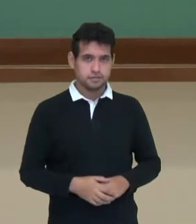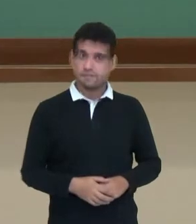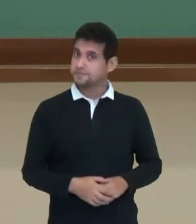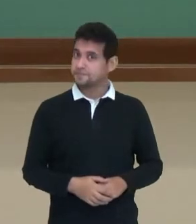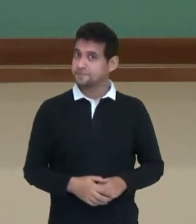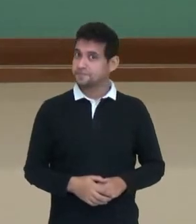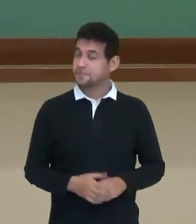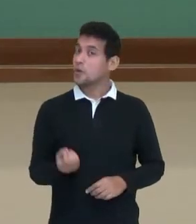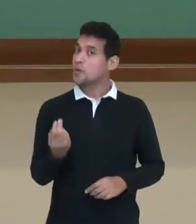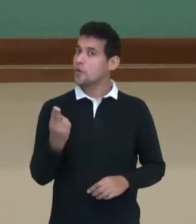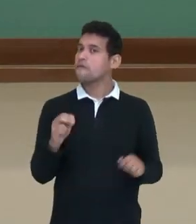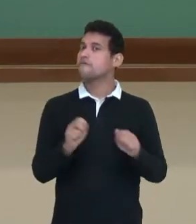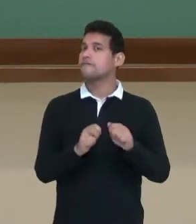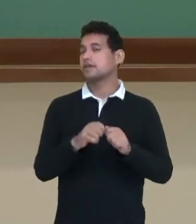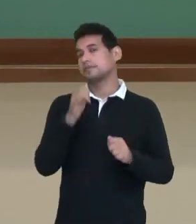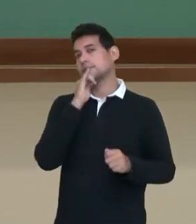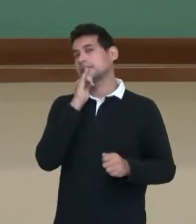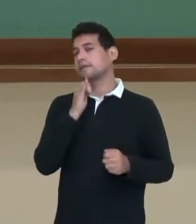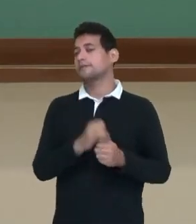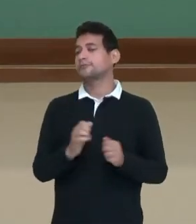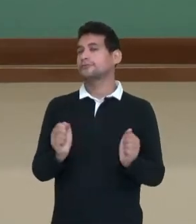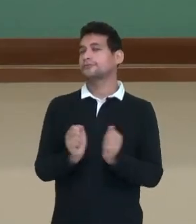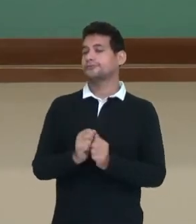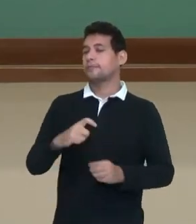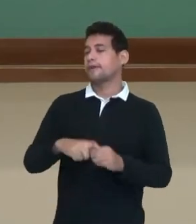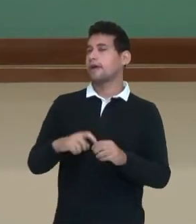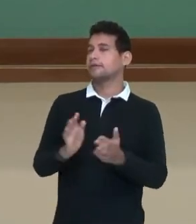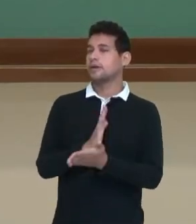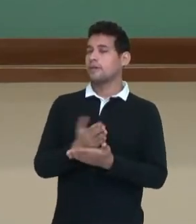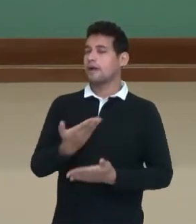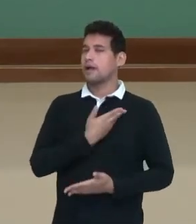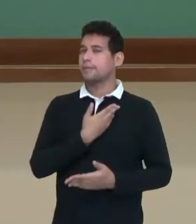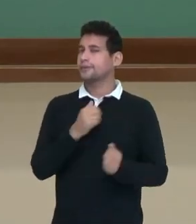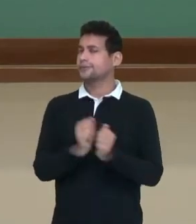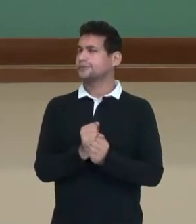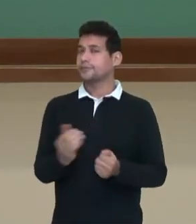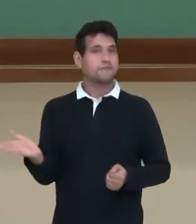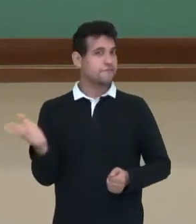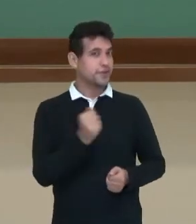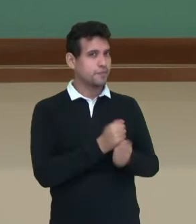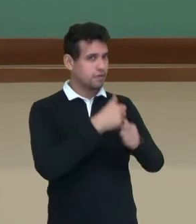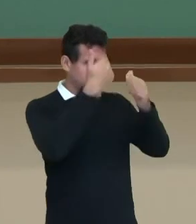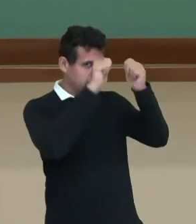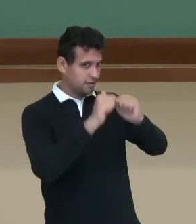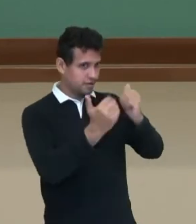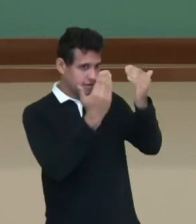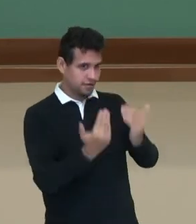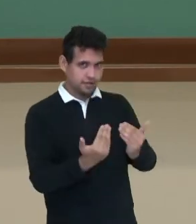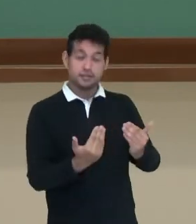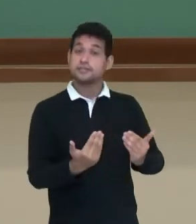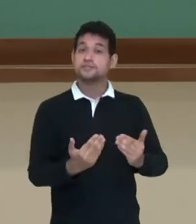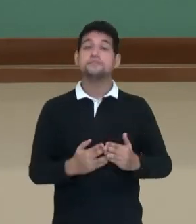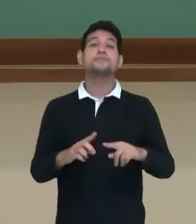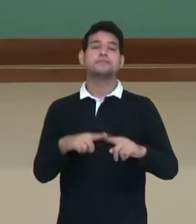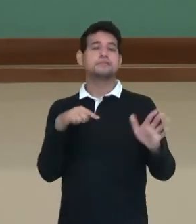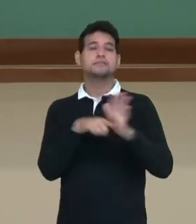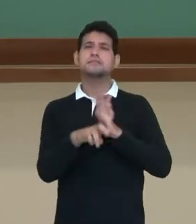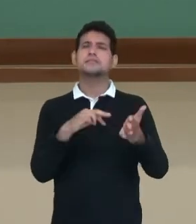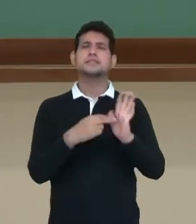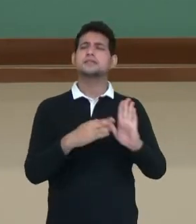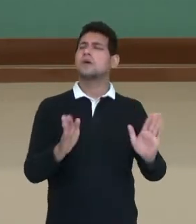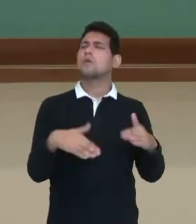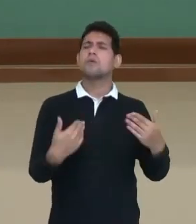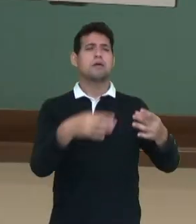Ou fez ali com a parceria, ali com os colegas da turma? Bora lá então conferir? Muito bem, a pergunta é: quais são